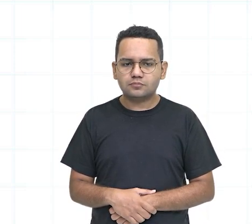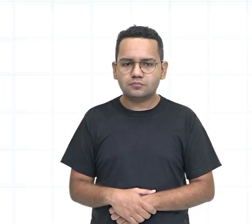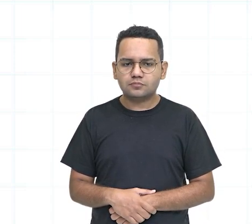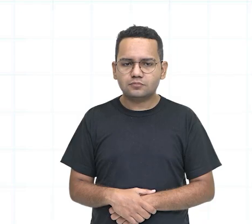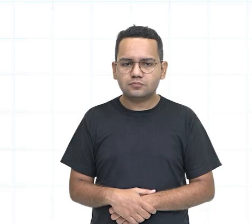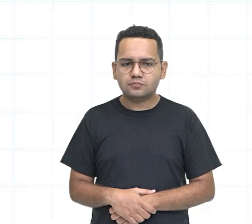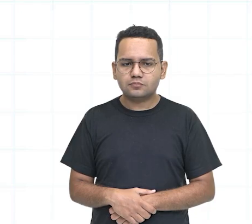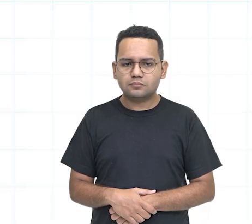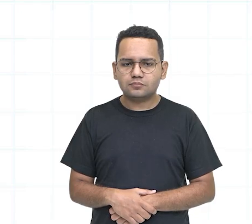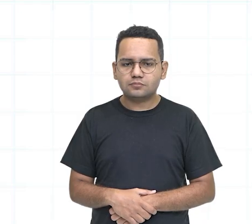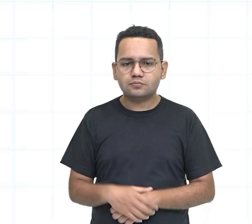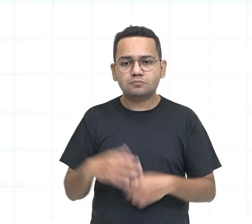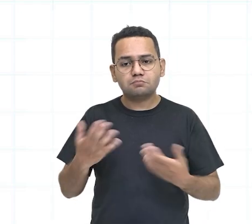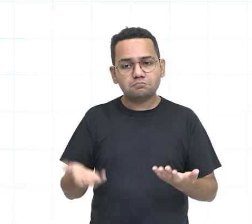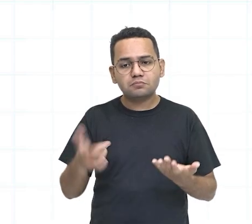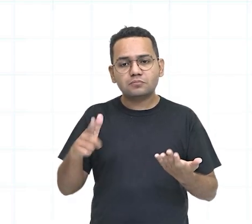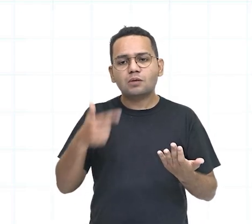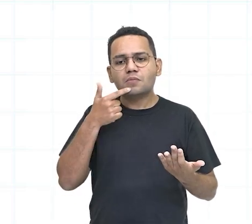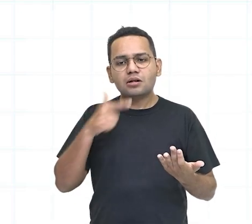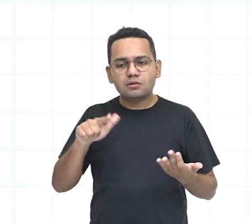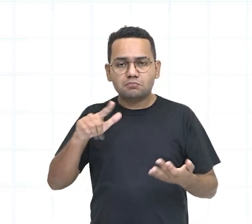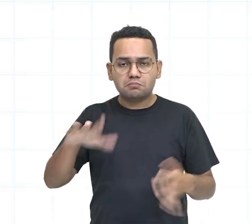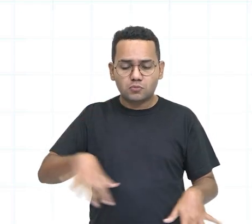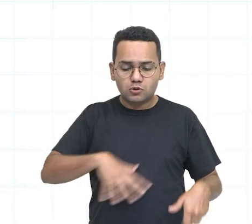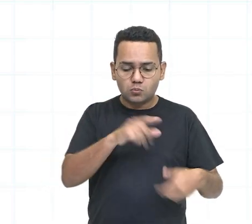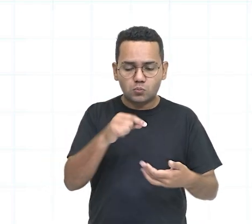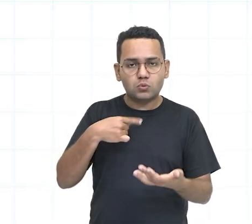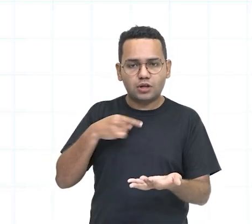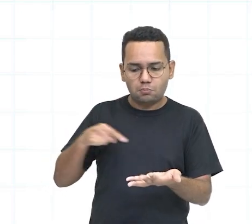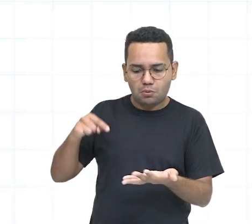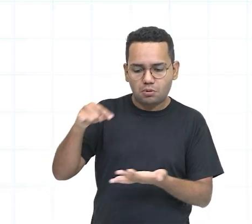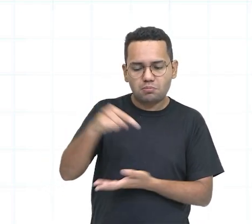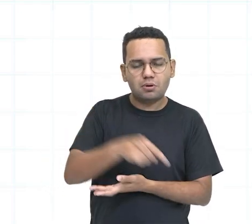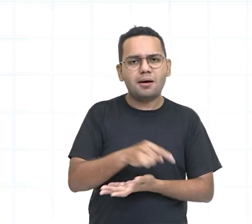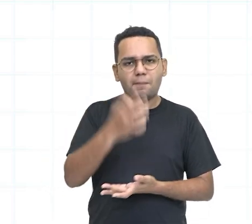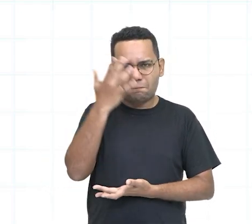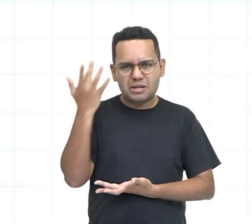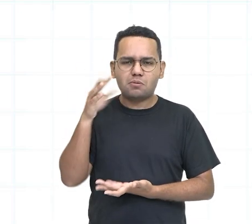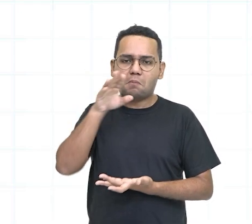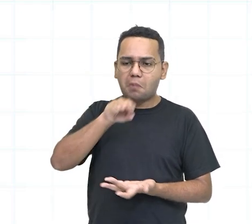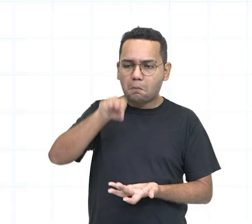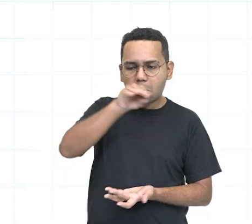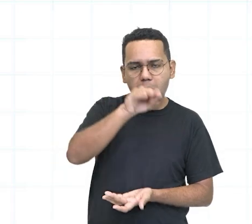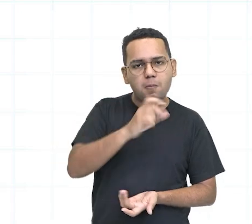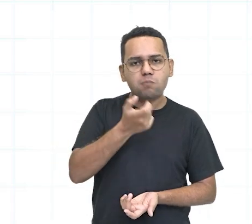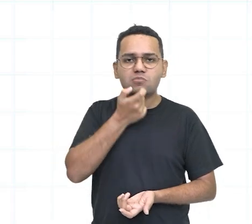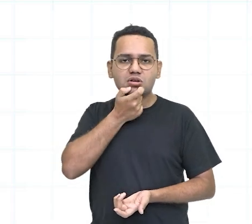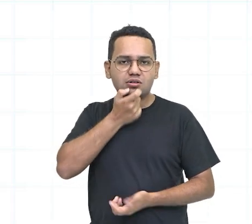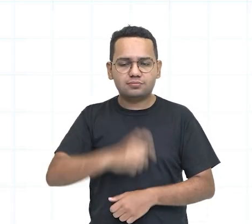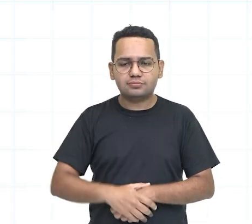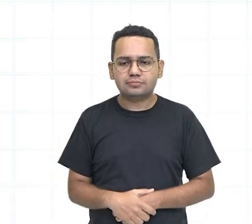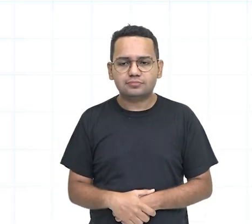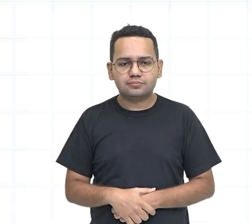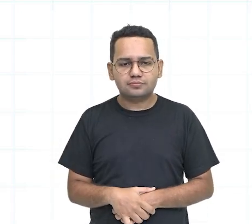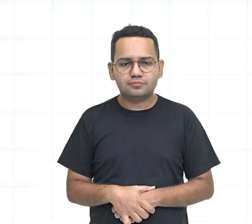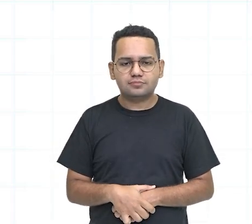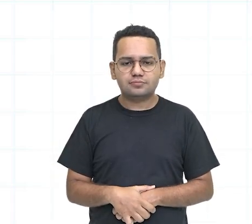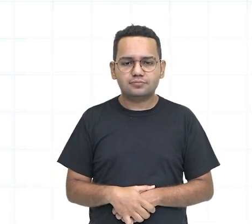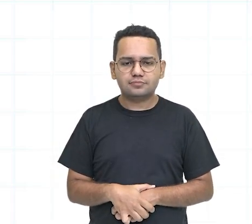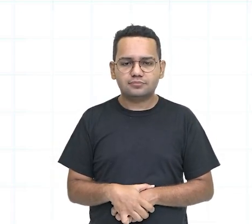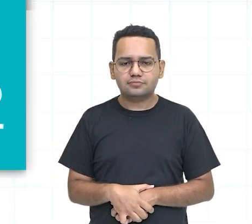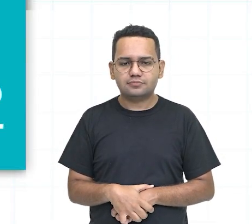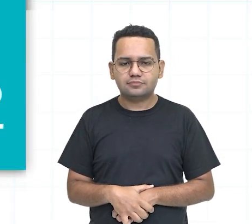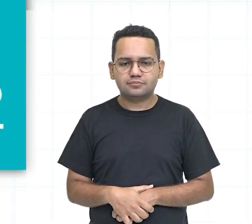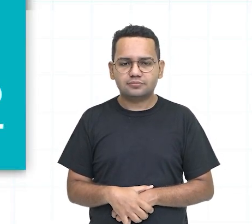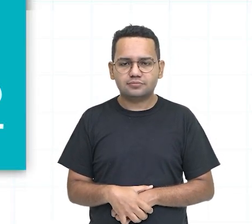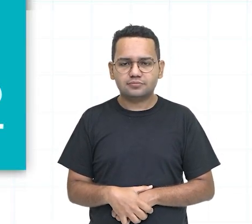espalhada mundialmente. E só a título de curiosidade, vocês vão ver na próxima